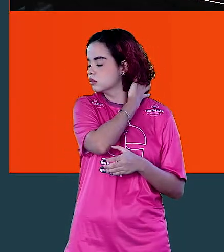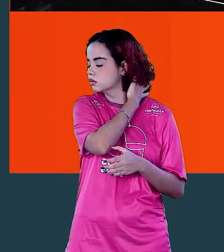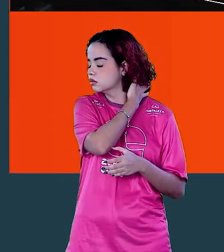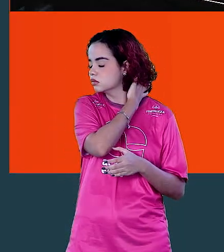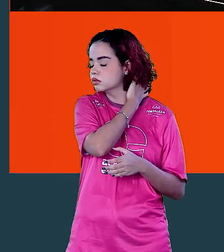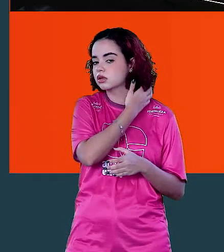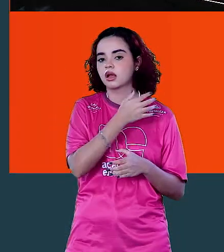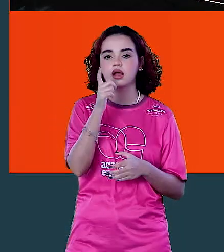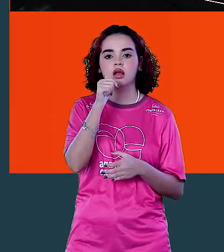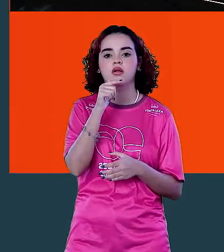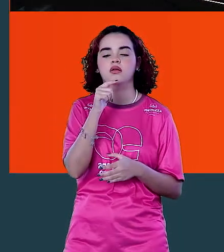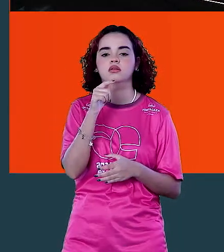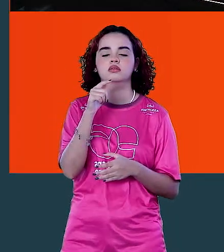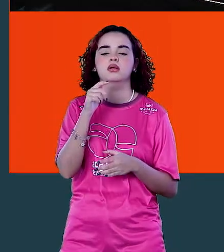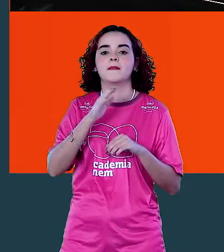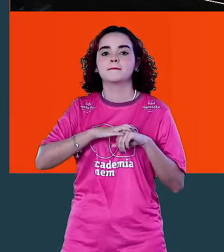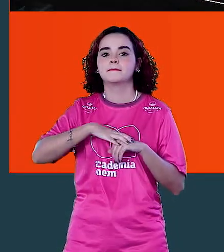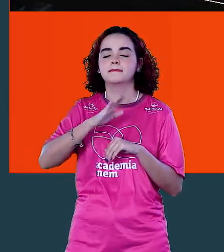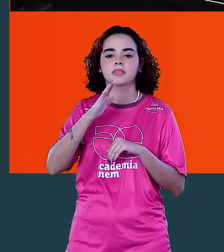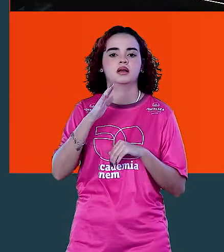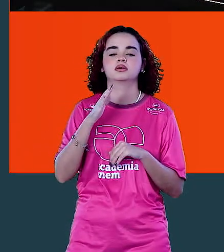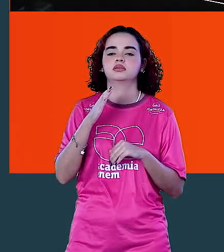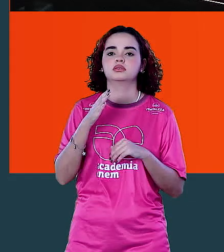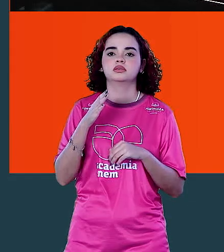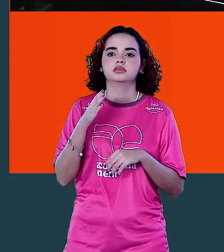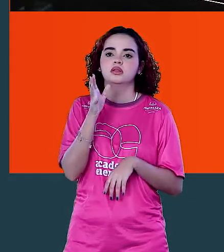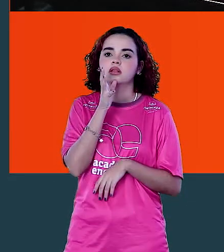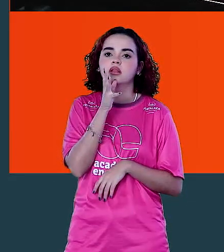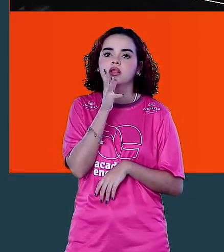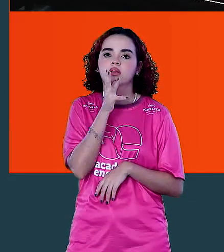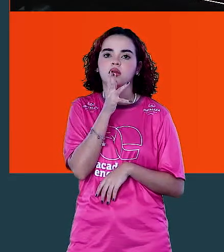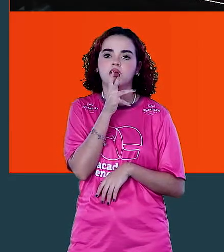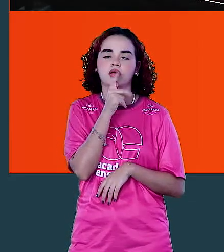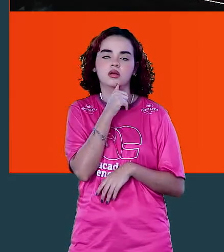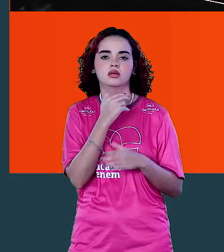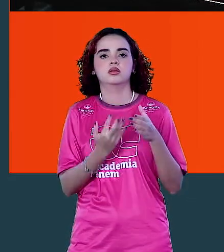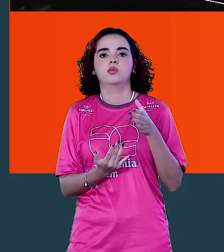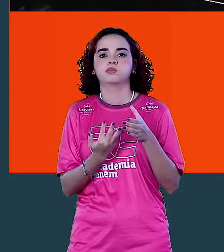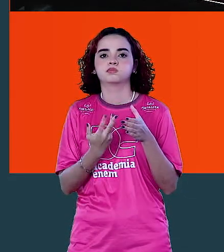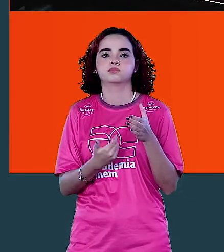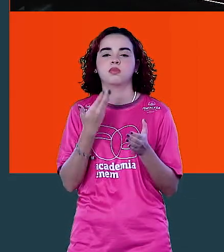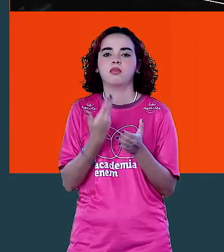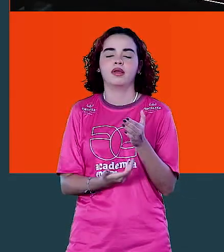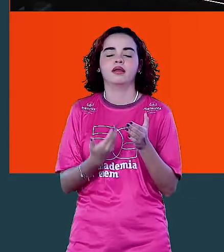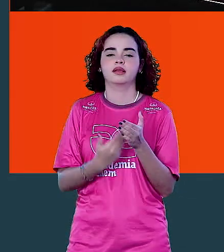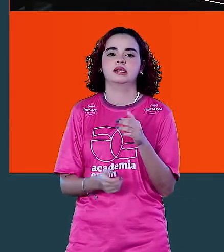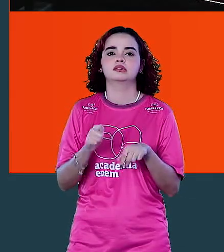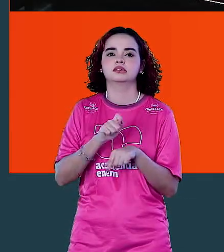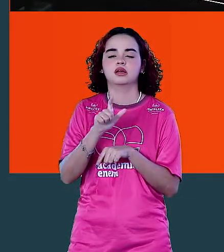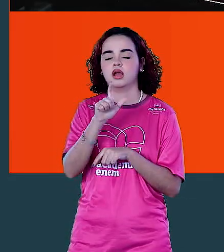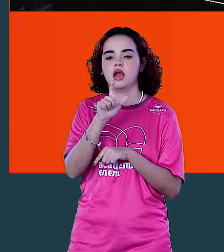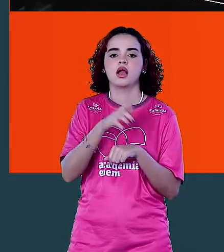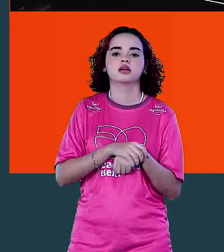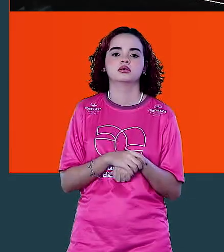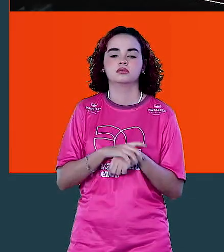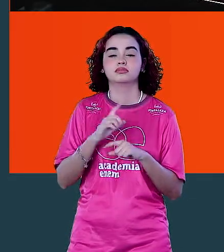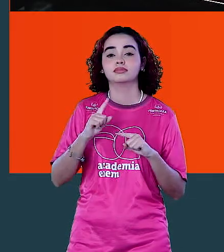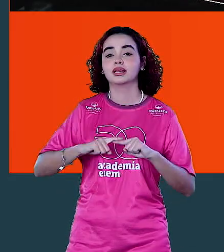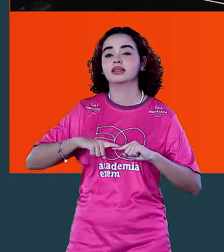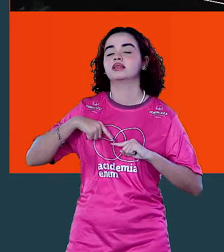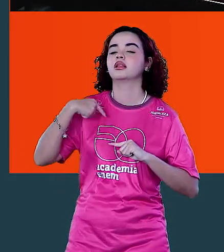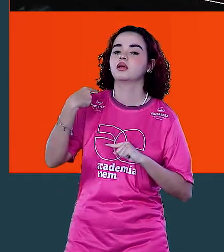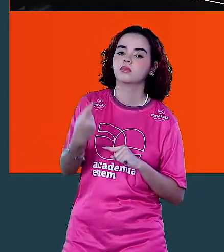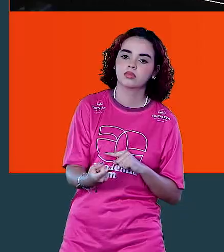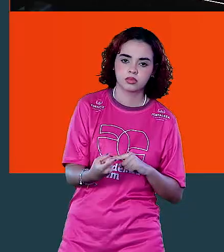que passar mais tempo esquentando a água, gastando gás para poder ela ferver. Dica